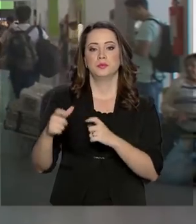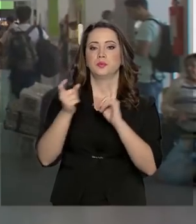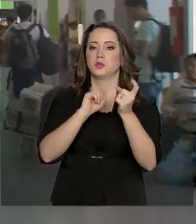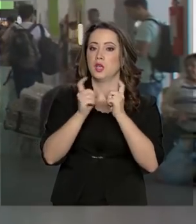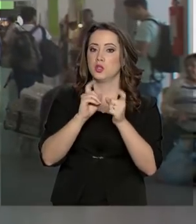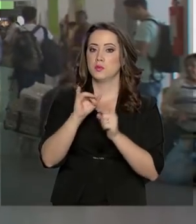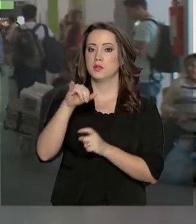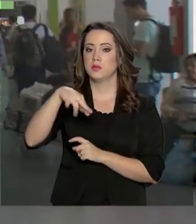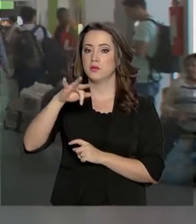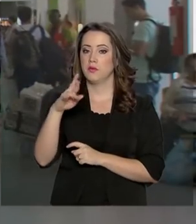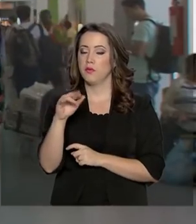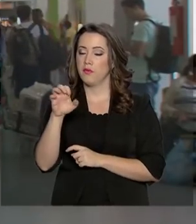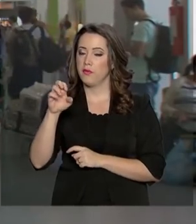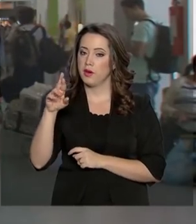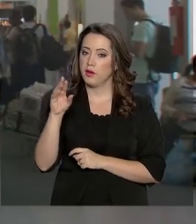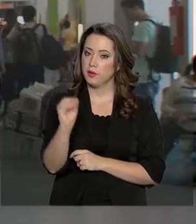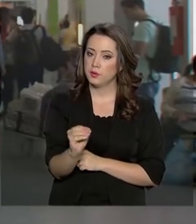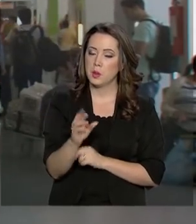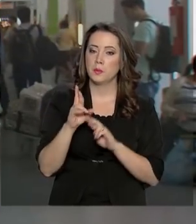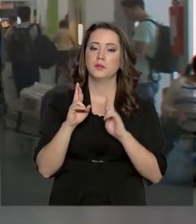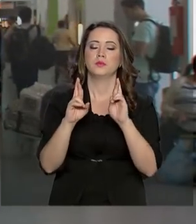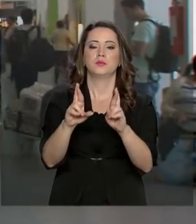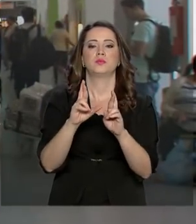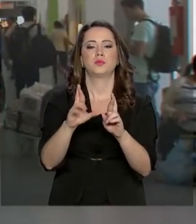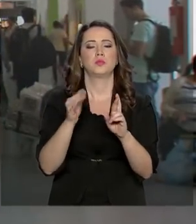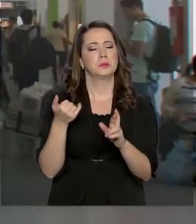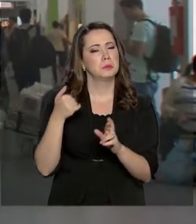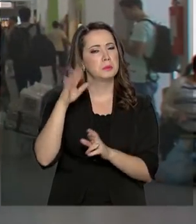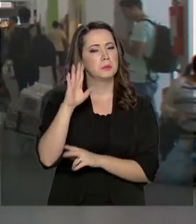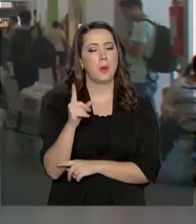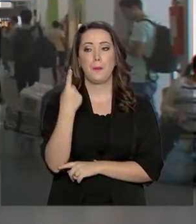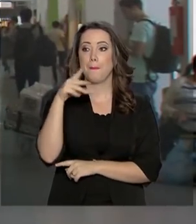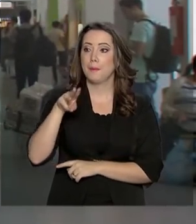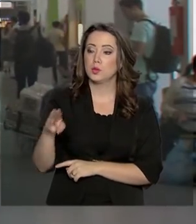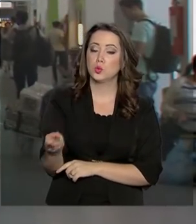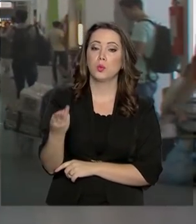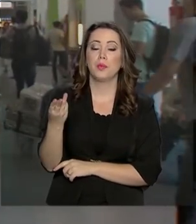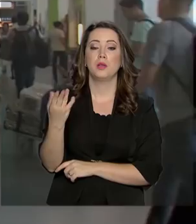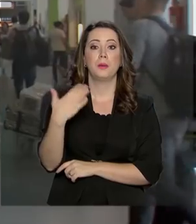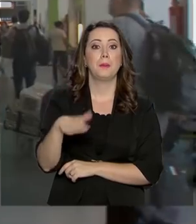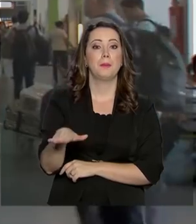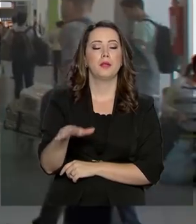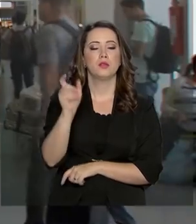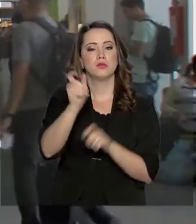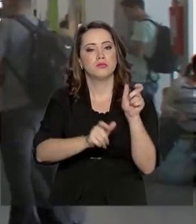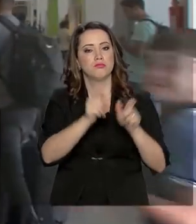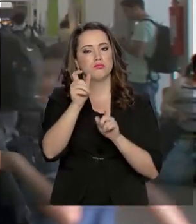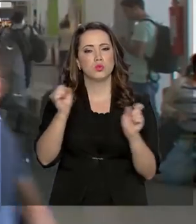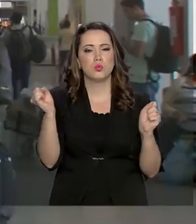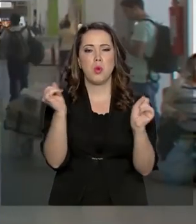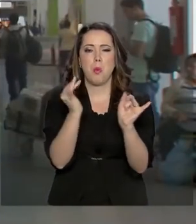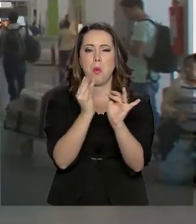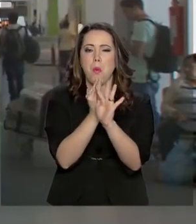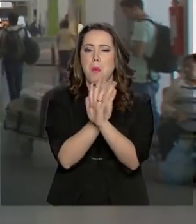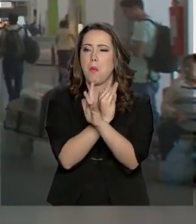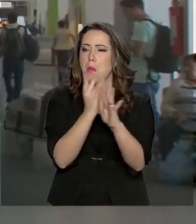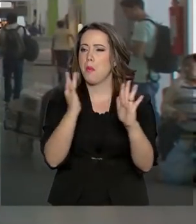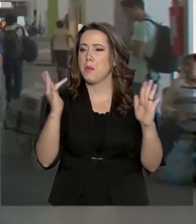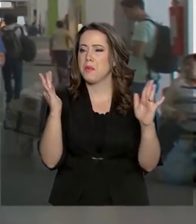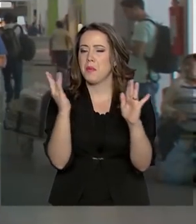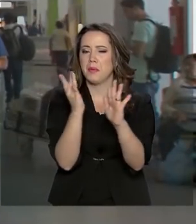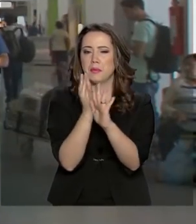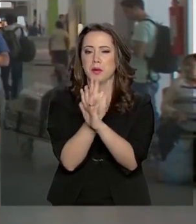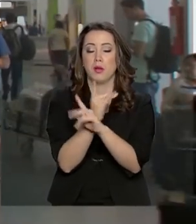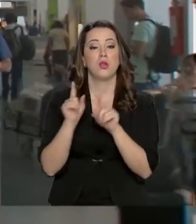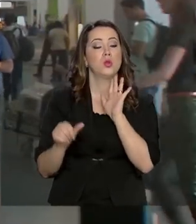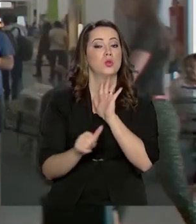pela Infraero no Brasil esperam registrar pelo menos 1,5 milhão de passageiros durante esse período de carnaval, do